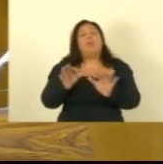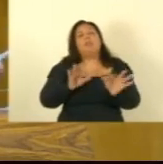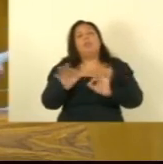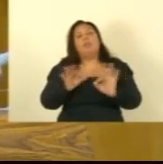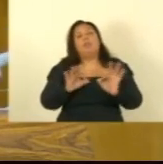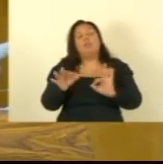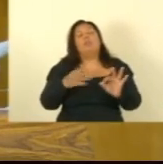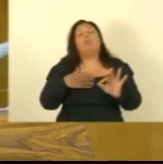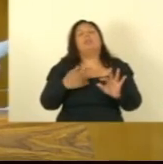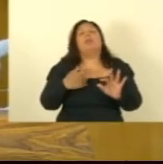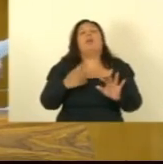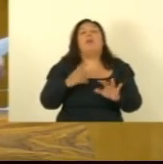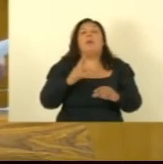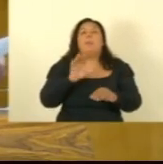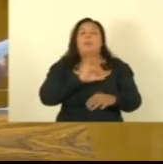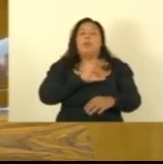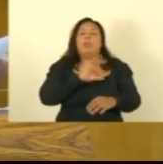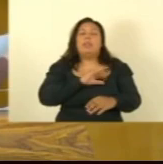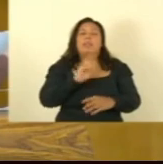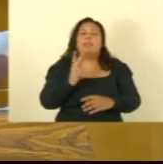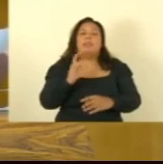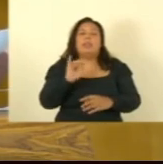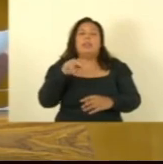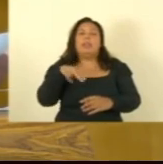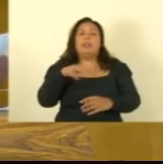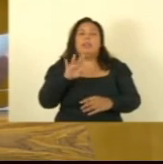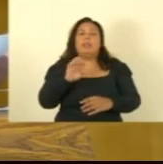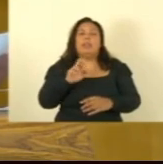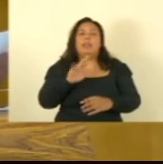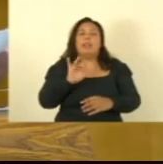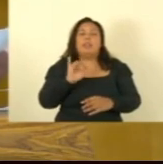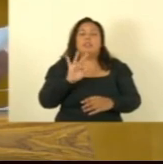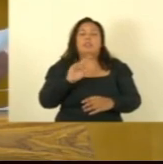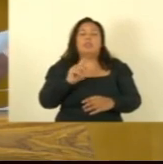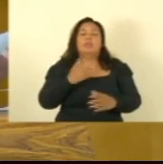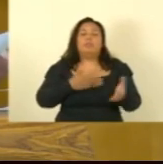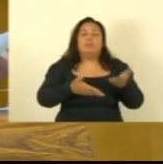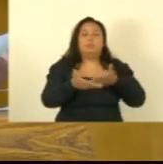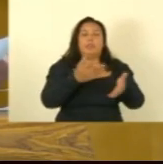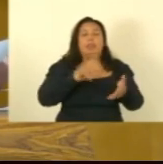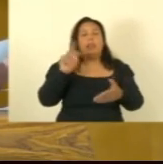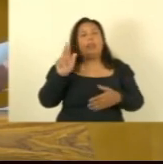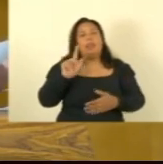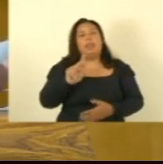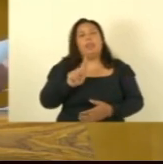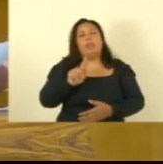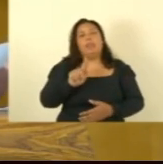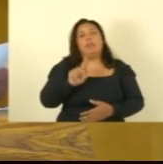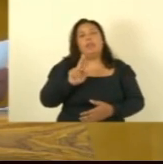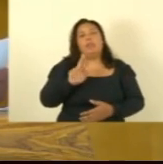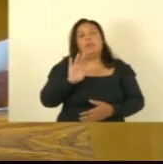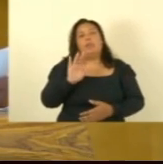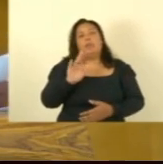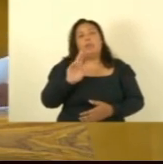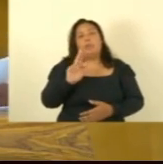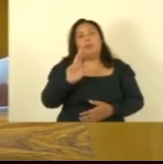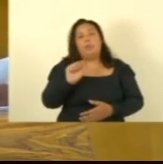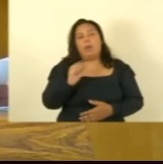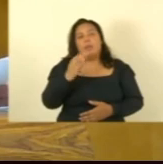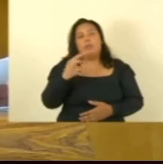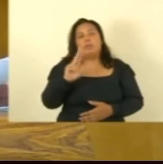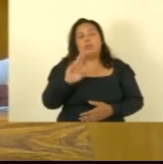município de Guaçuí, que serviu de referência para a Polícia Capixaba em todo o território nacional,